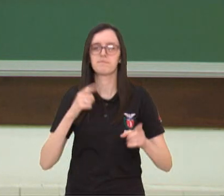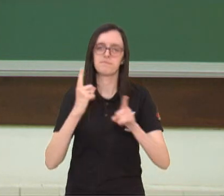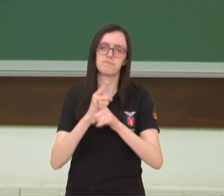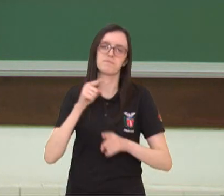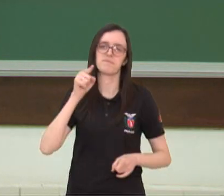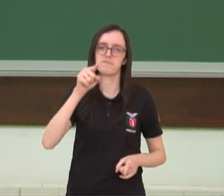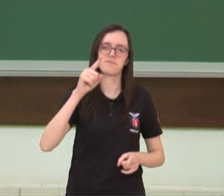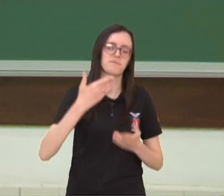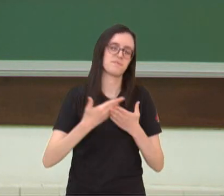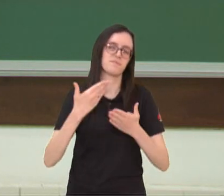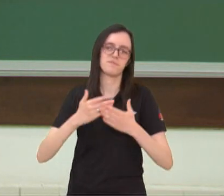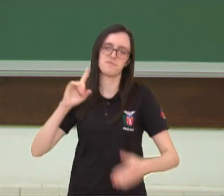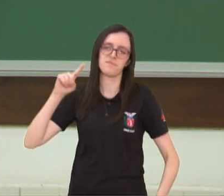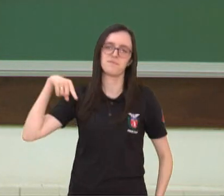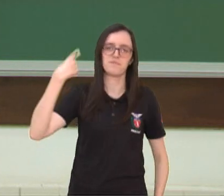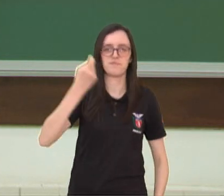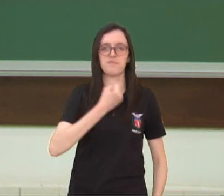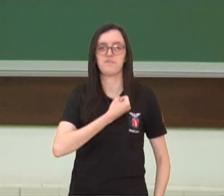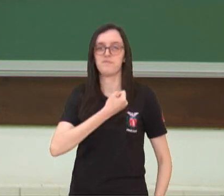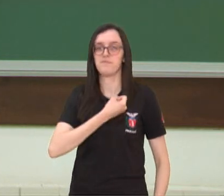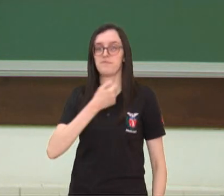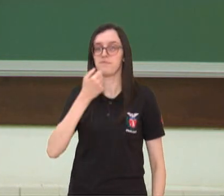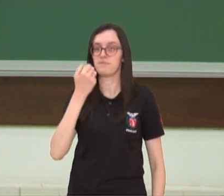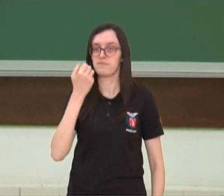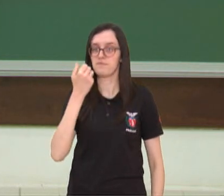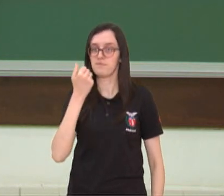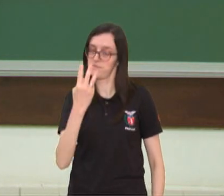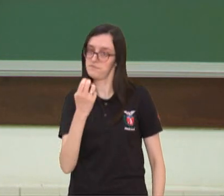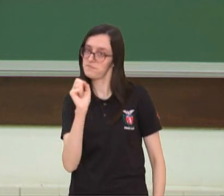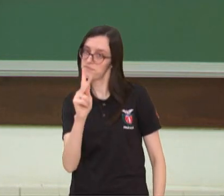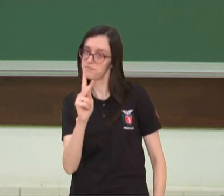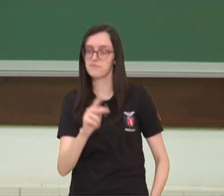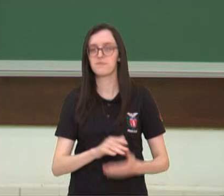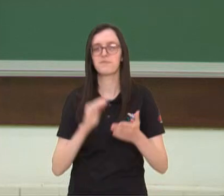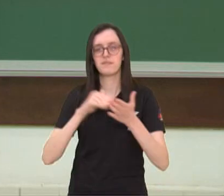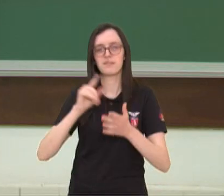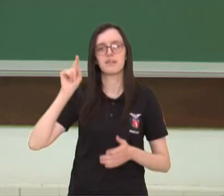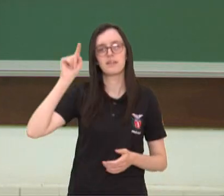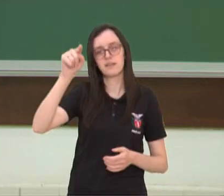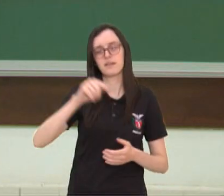com você na aula número 13. Ok? Até